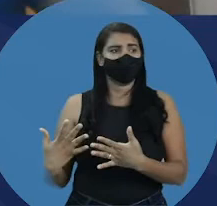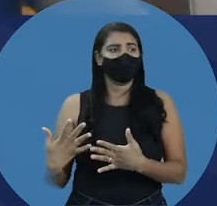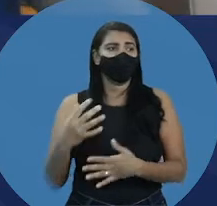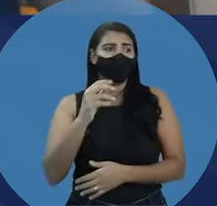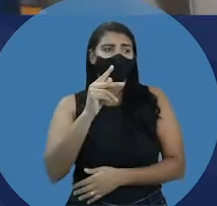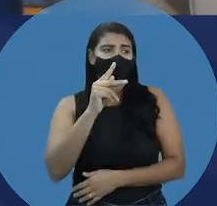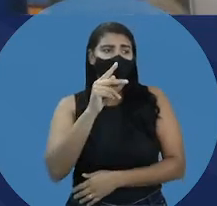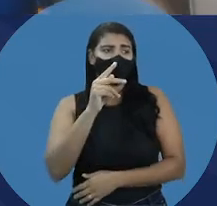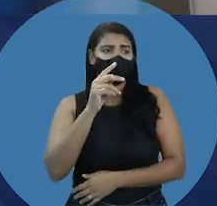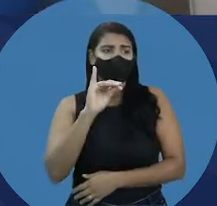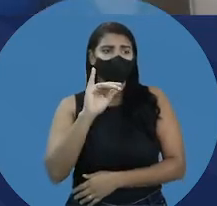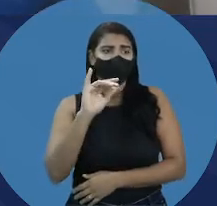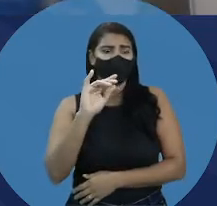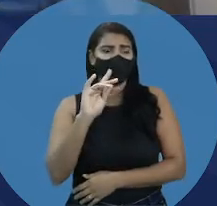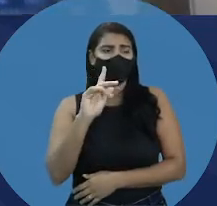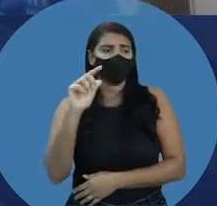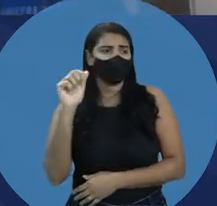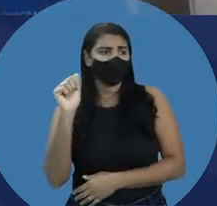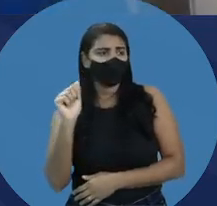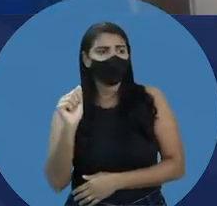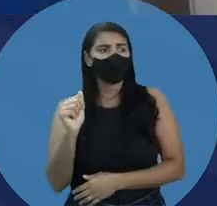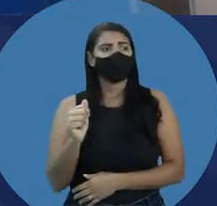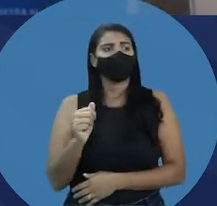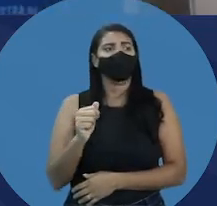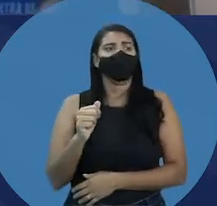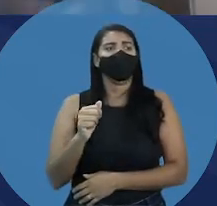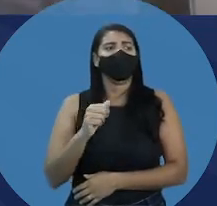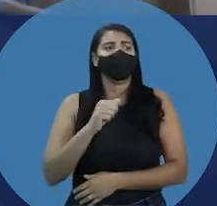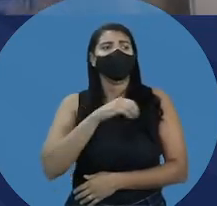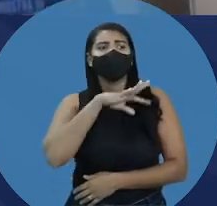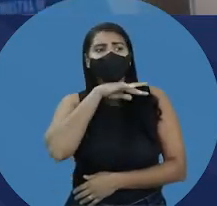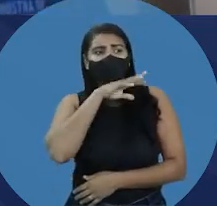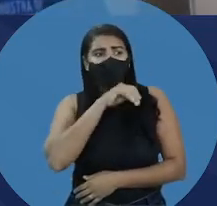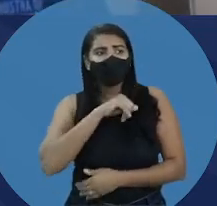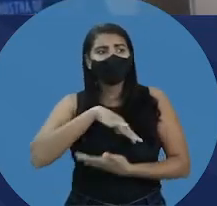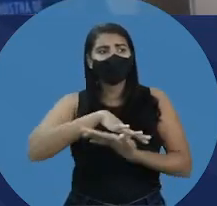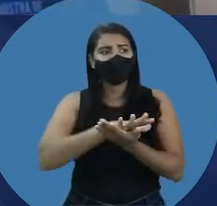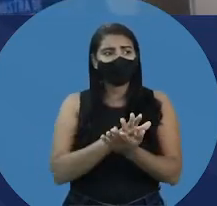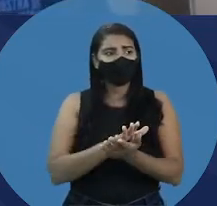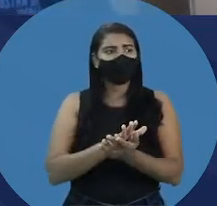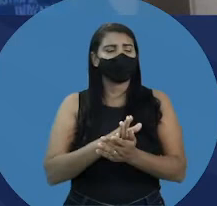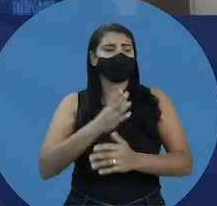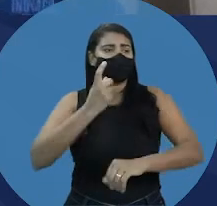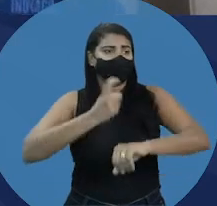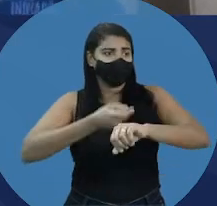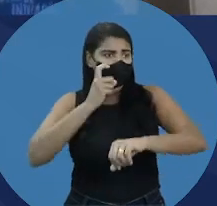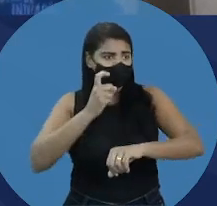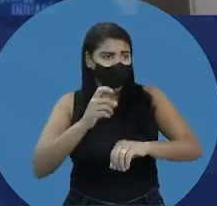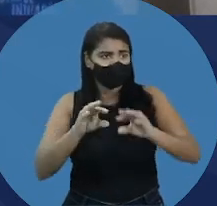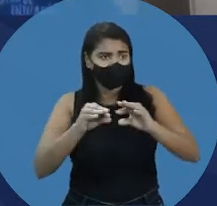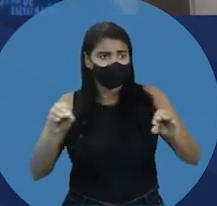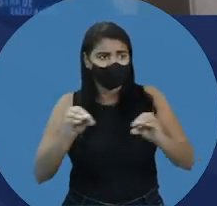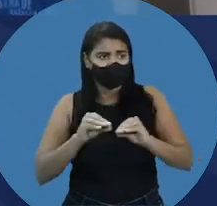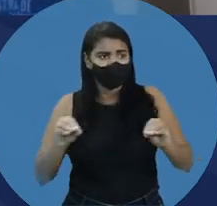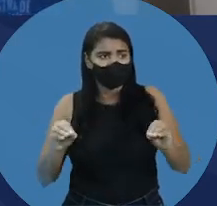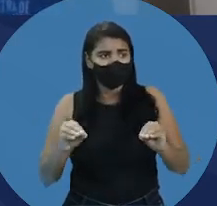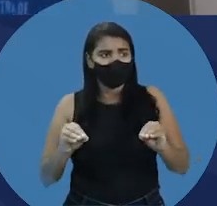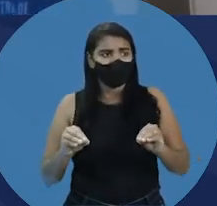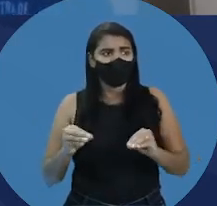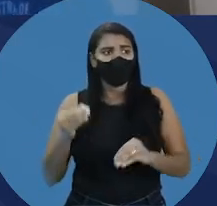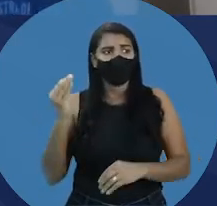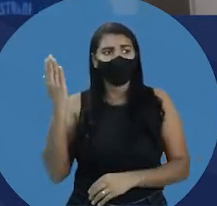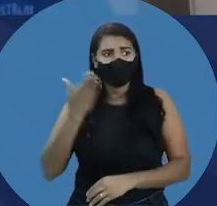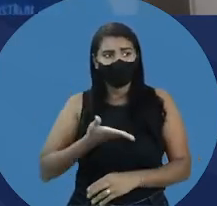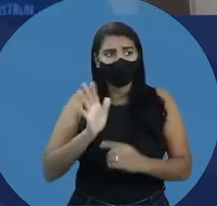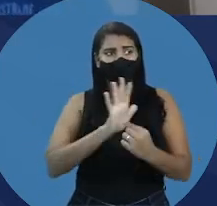elas são contaminantes, que elas contaminam o solo, que elas contaminam os lençóis freáticos, mas vocês puderam comprovar através